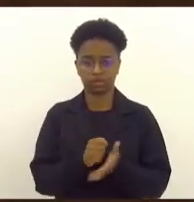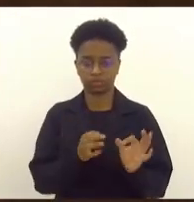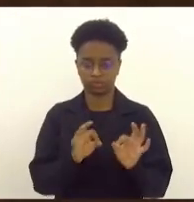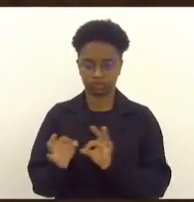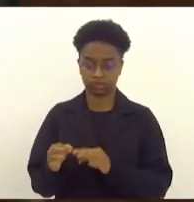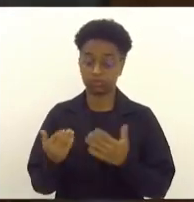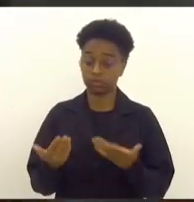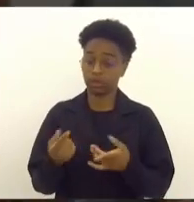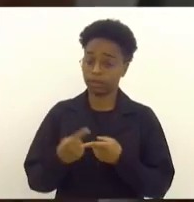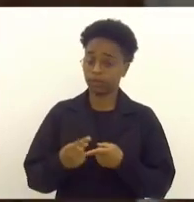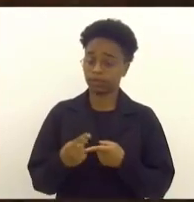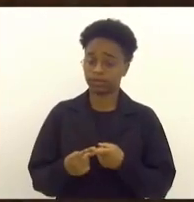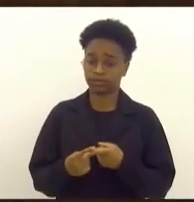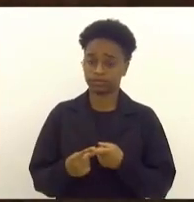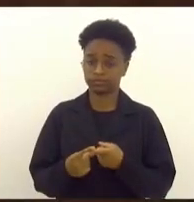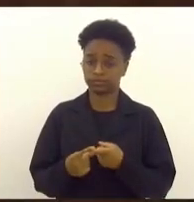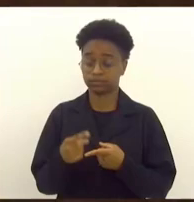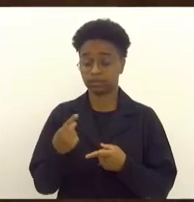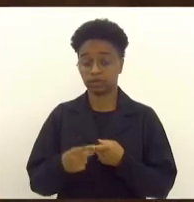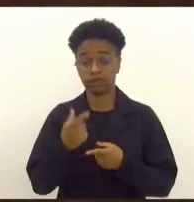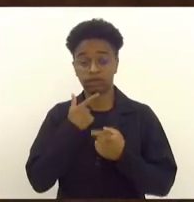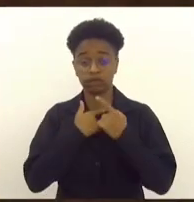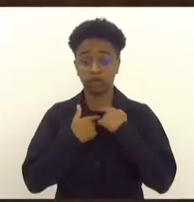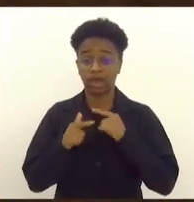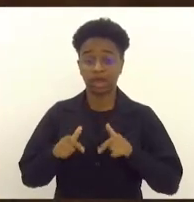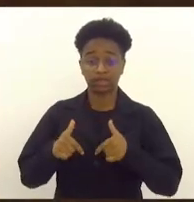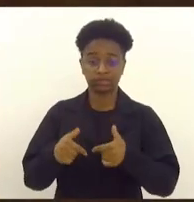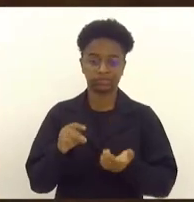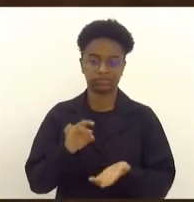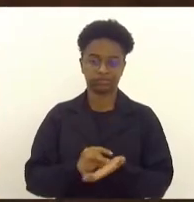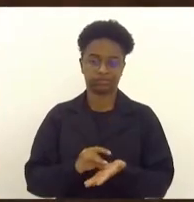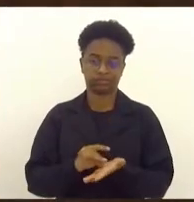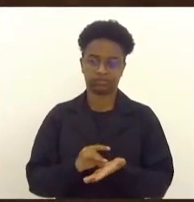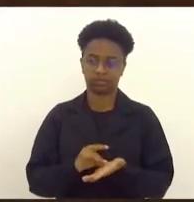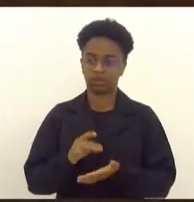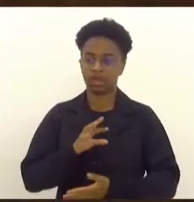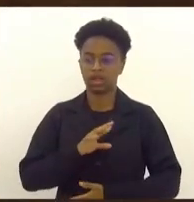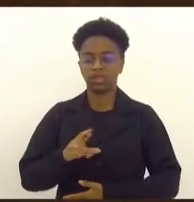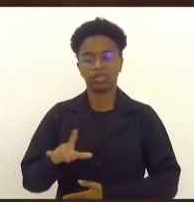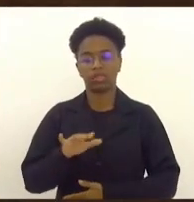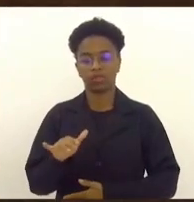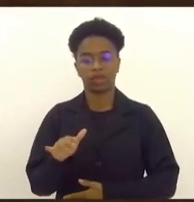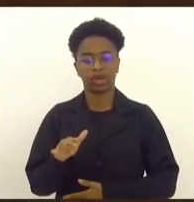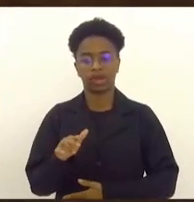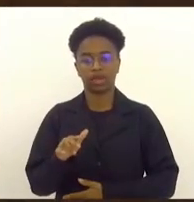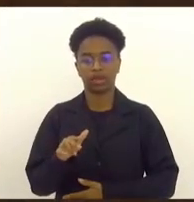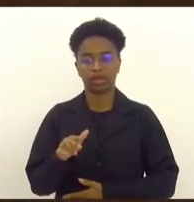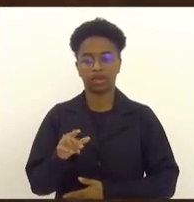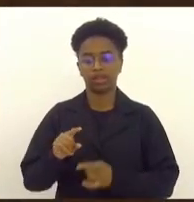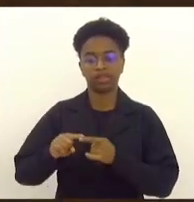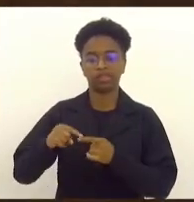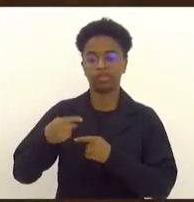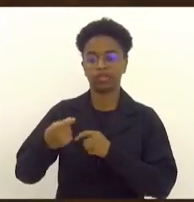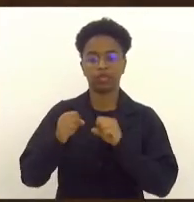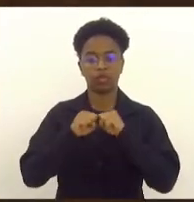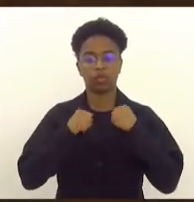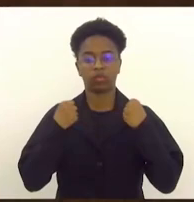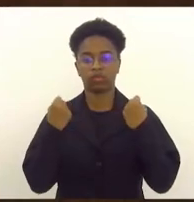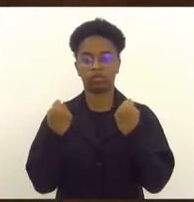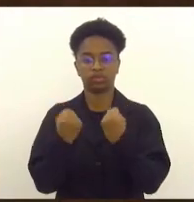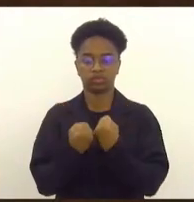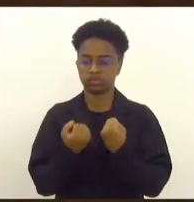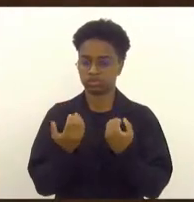porque porque isso queria fazer uma república de verdade não era após o jogo do Maracanã